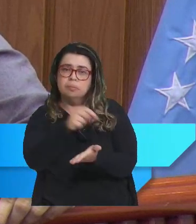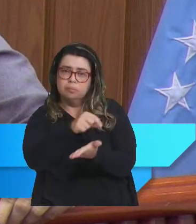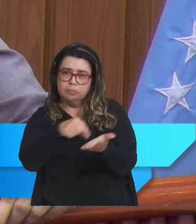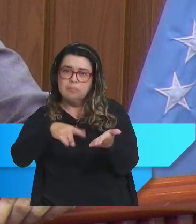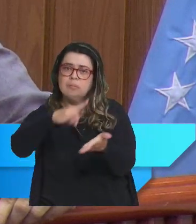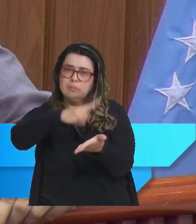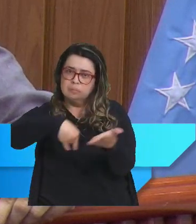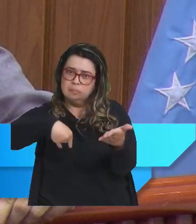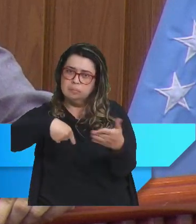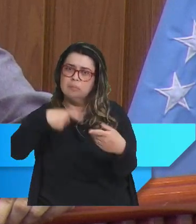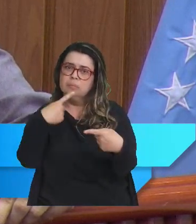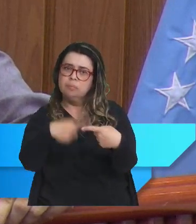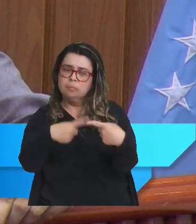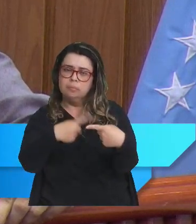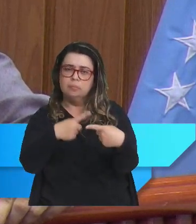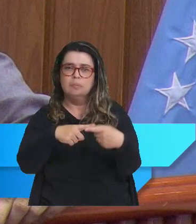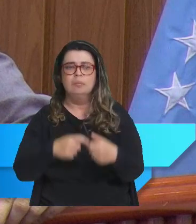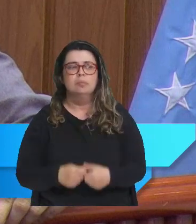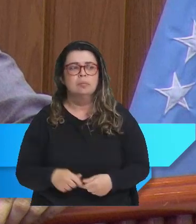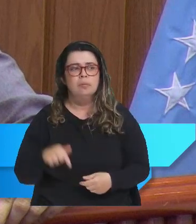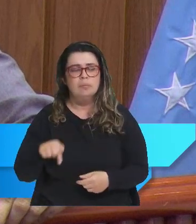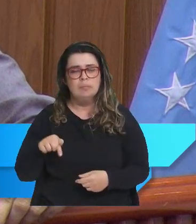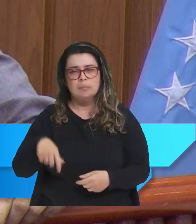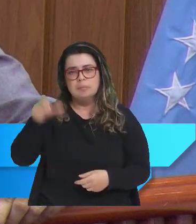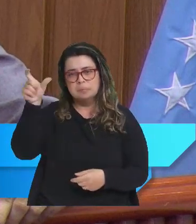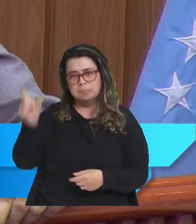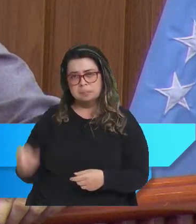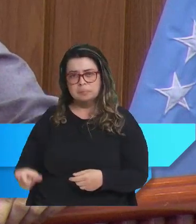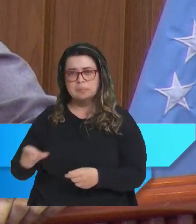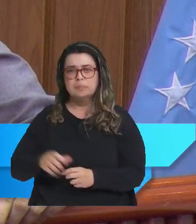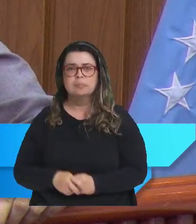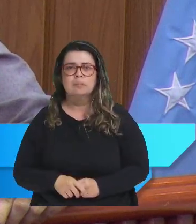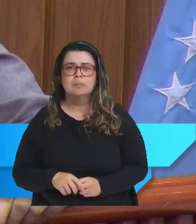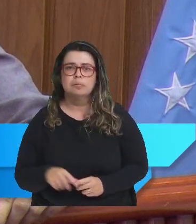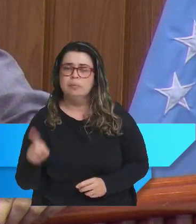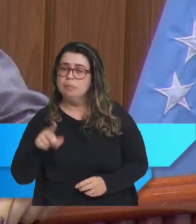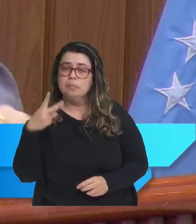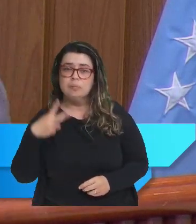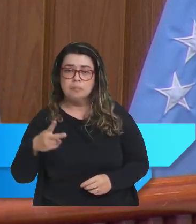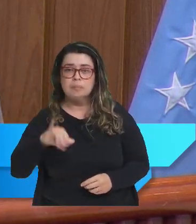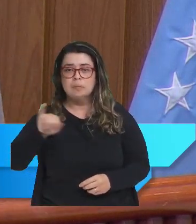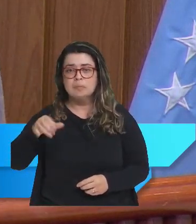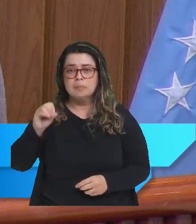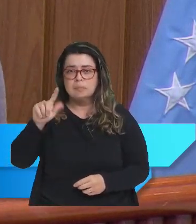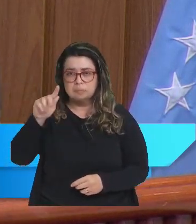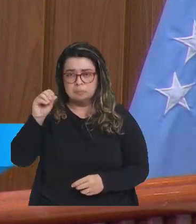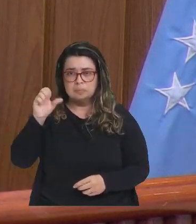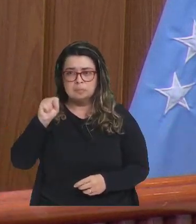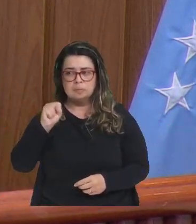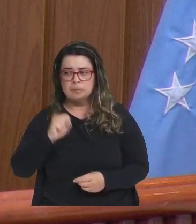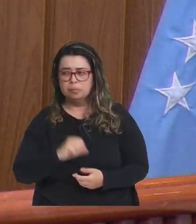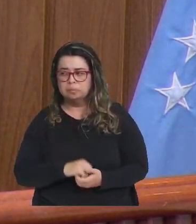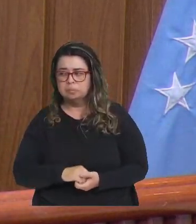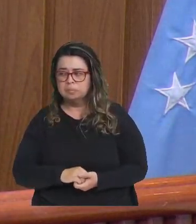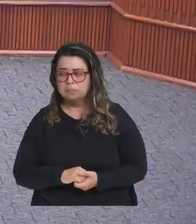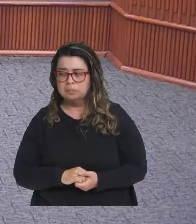o motivo qual esses nossos jogadores não irão para os jogos abertos. Muito obrigada.